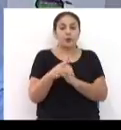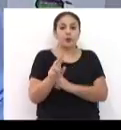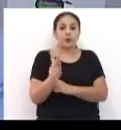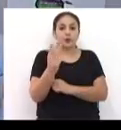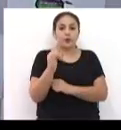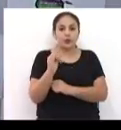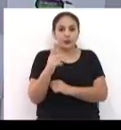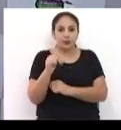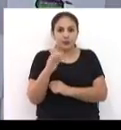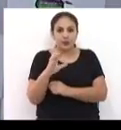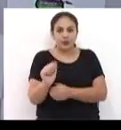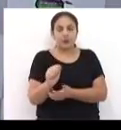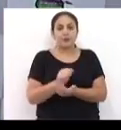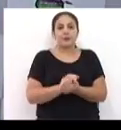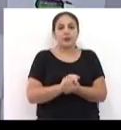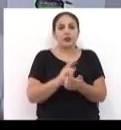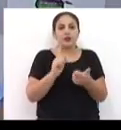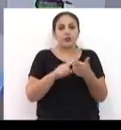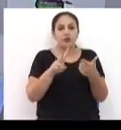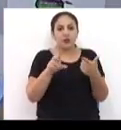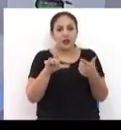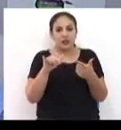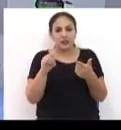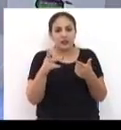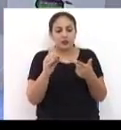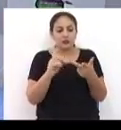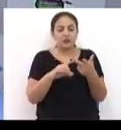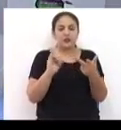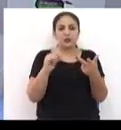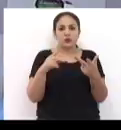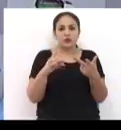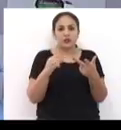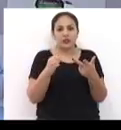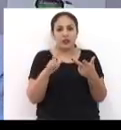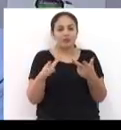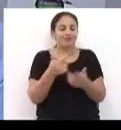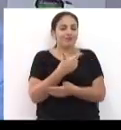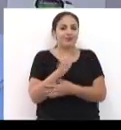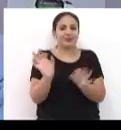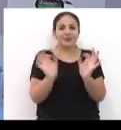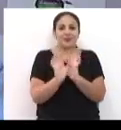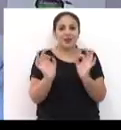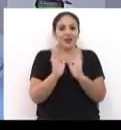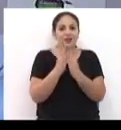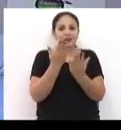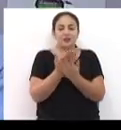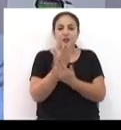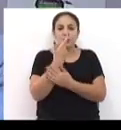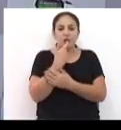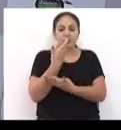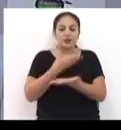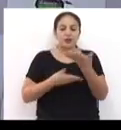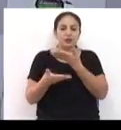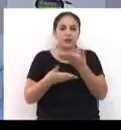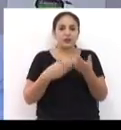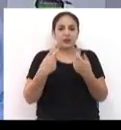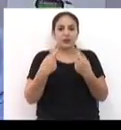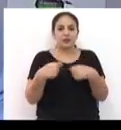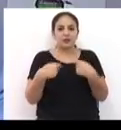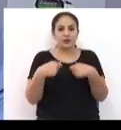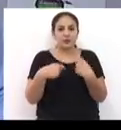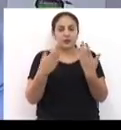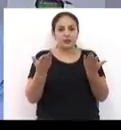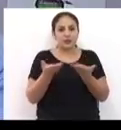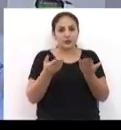Cruz, bairro Valinhos, o bairro industrial, e nós não temos uma creche ali para que comporte toda a demanda